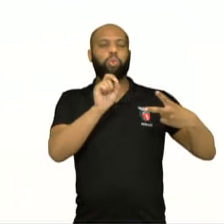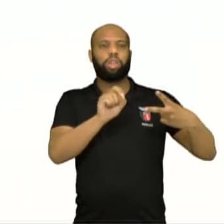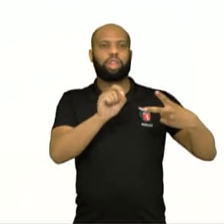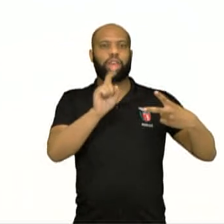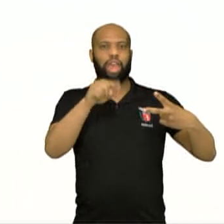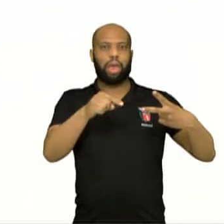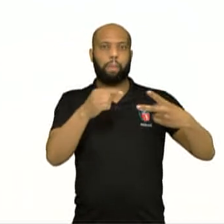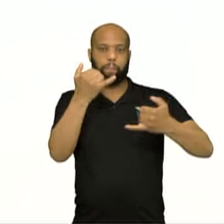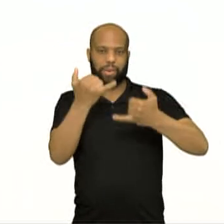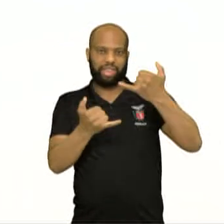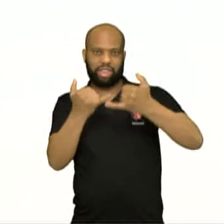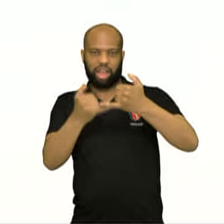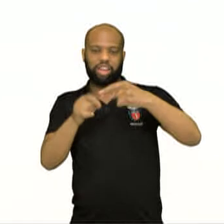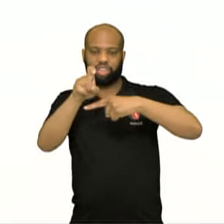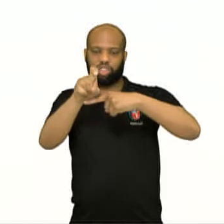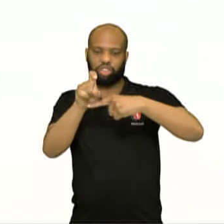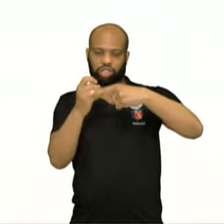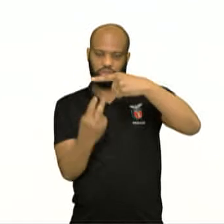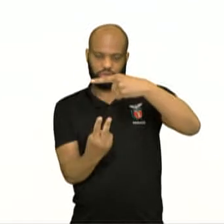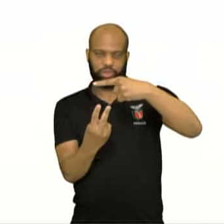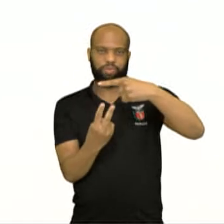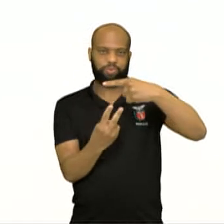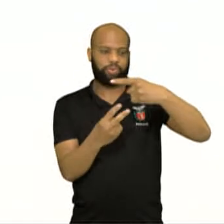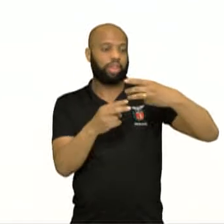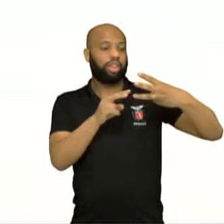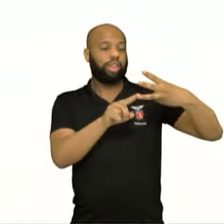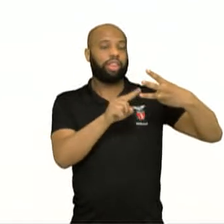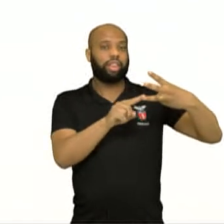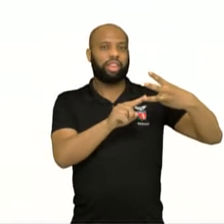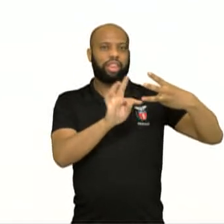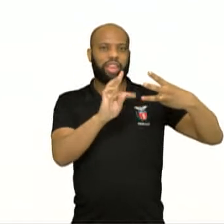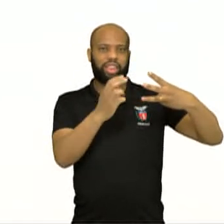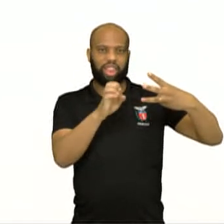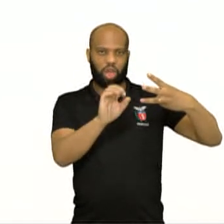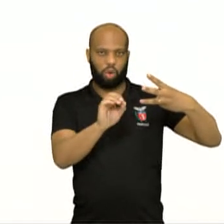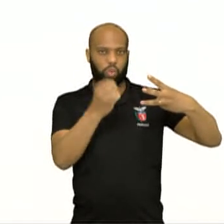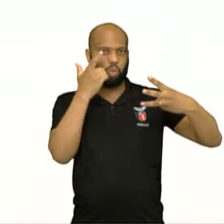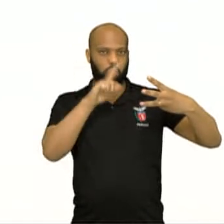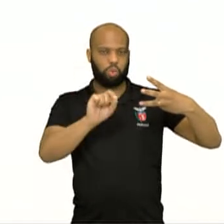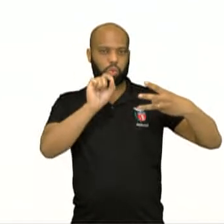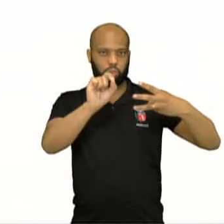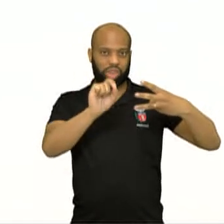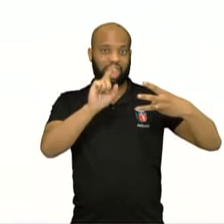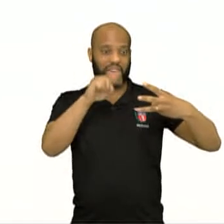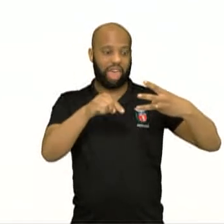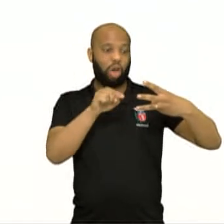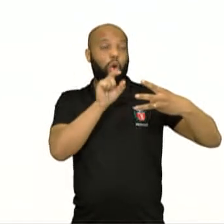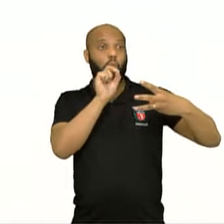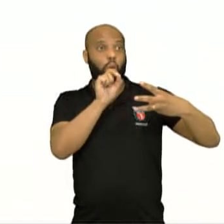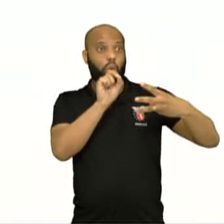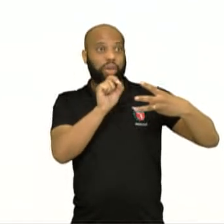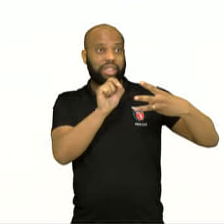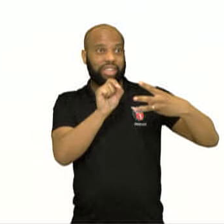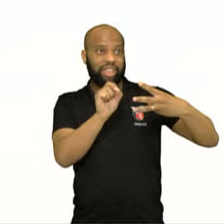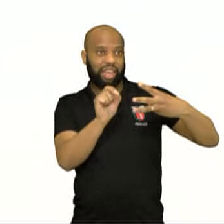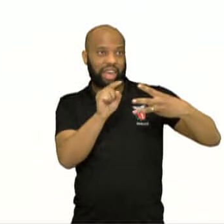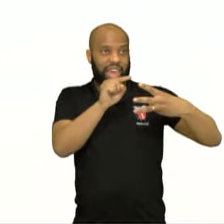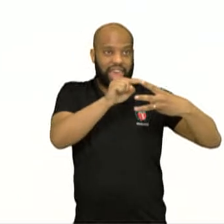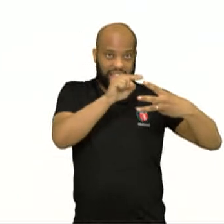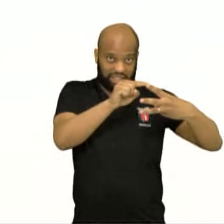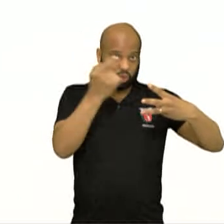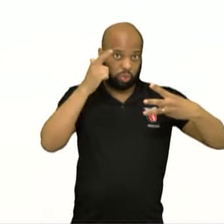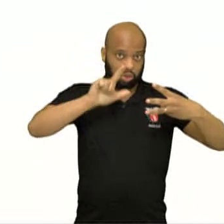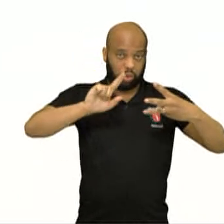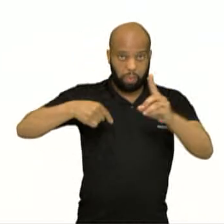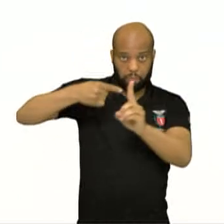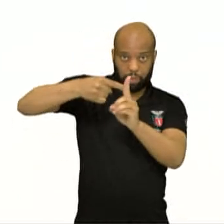metade de Caio, então X dividido por 2. E Theo recebeu o valor do Caio, X, mais